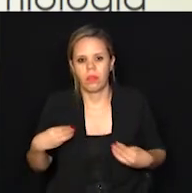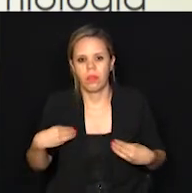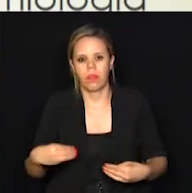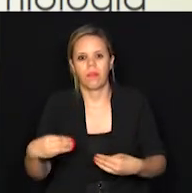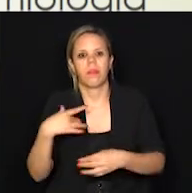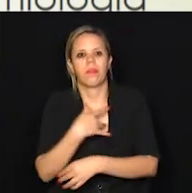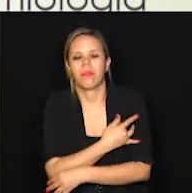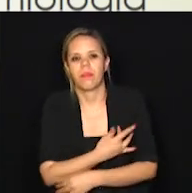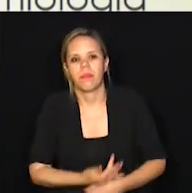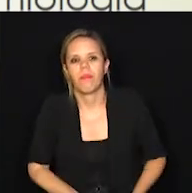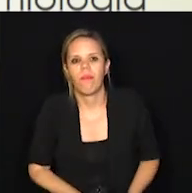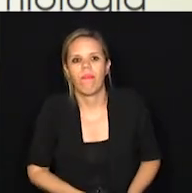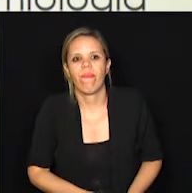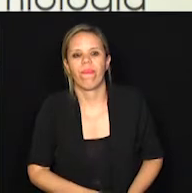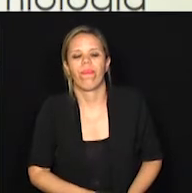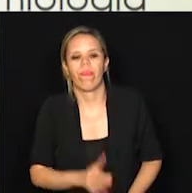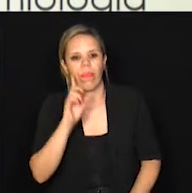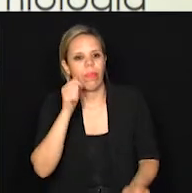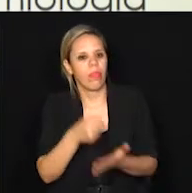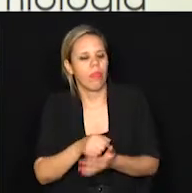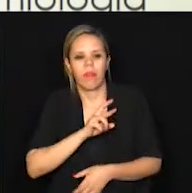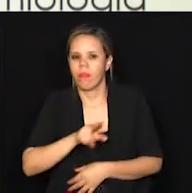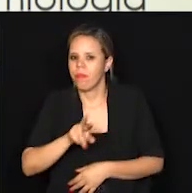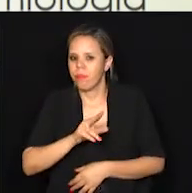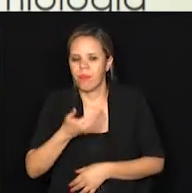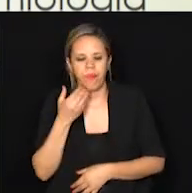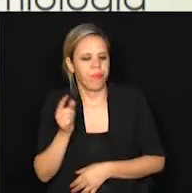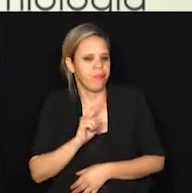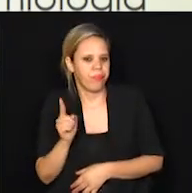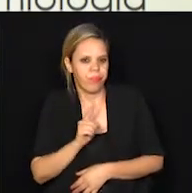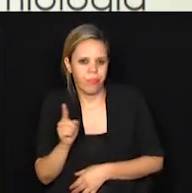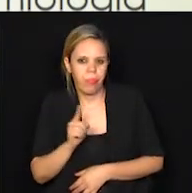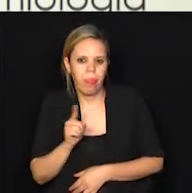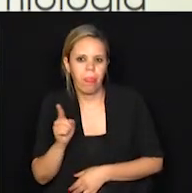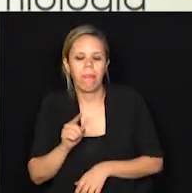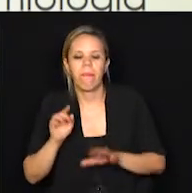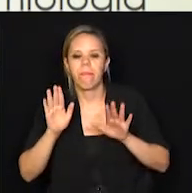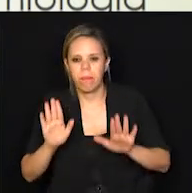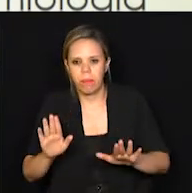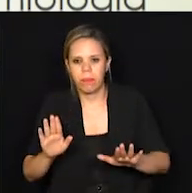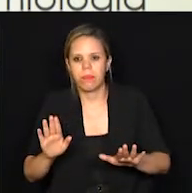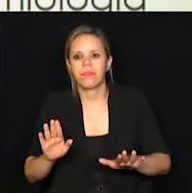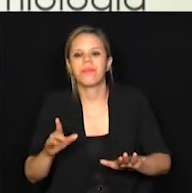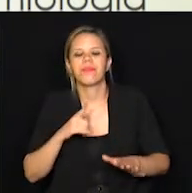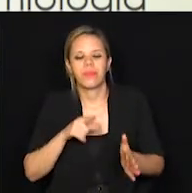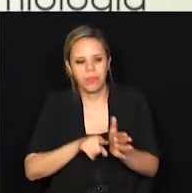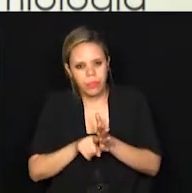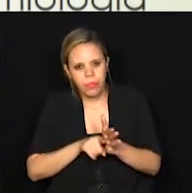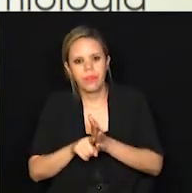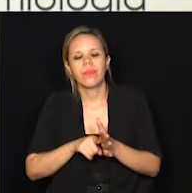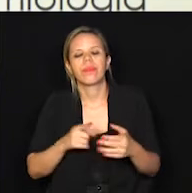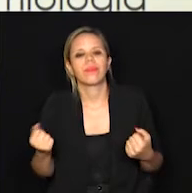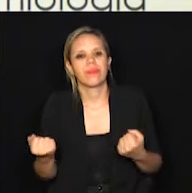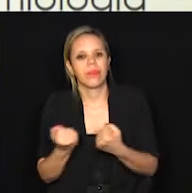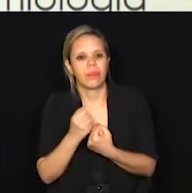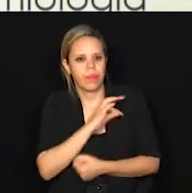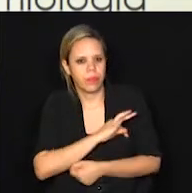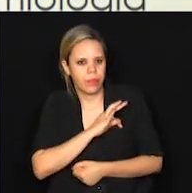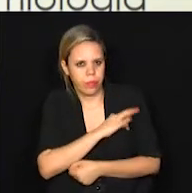comum, né? E ao mesmo tempo é um exemplo de democracia. Nós estamos aqui, uma empresária do ramo de educação e o presidente